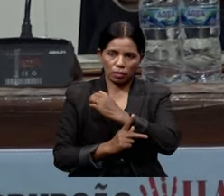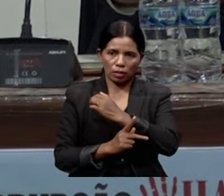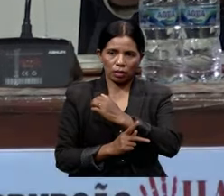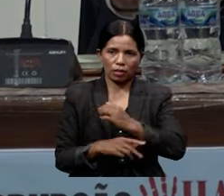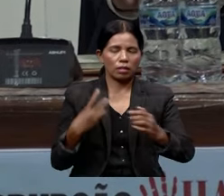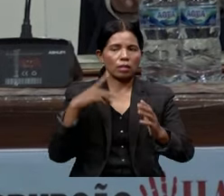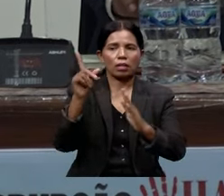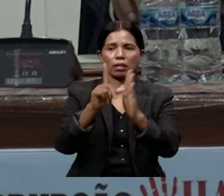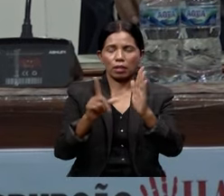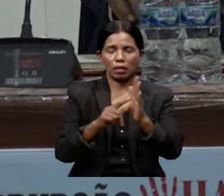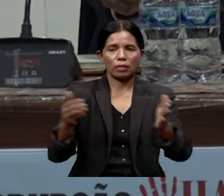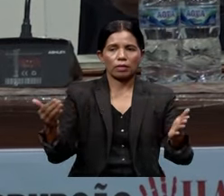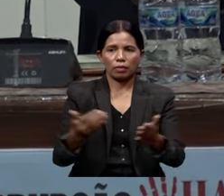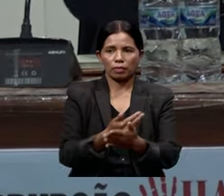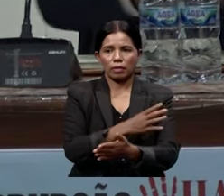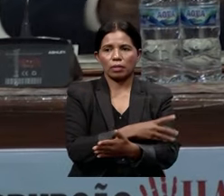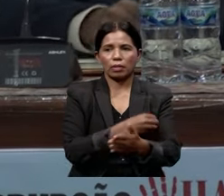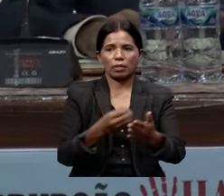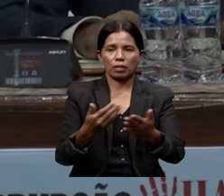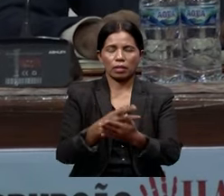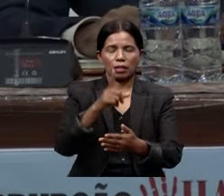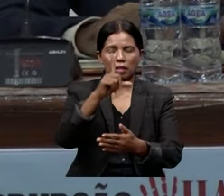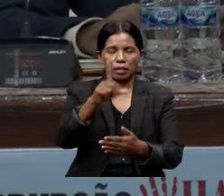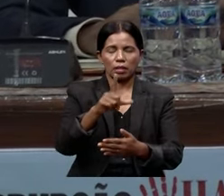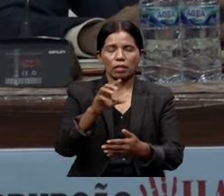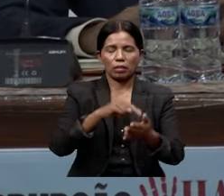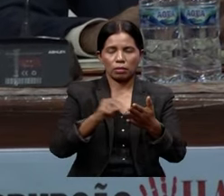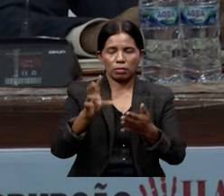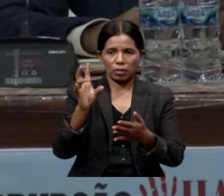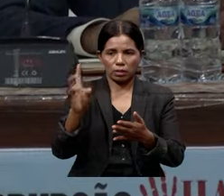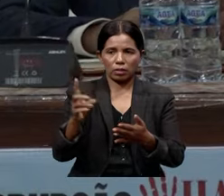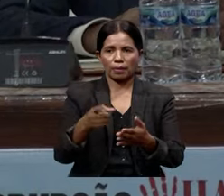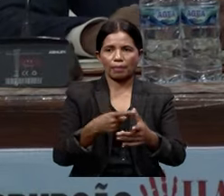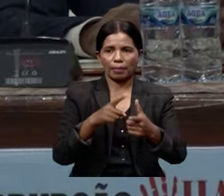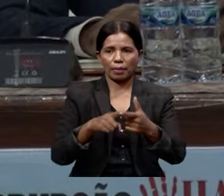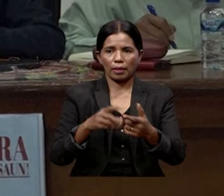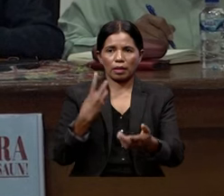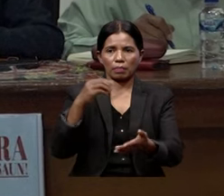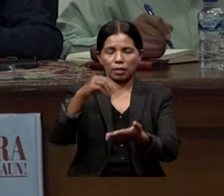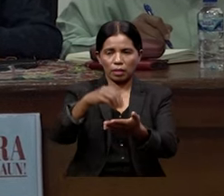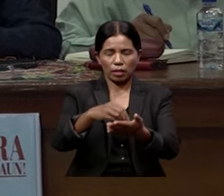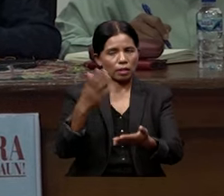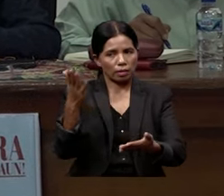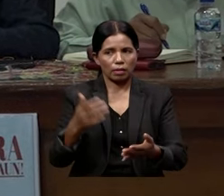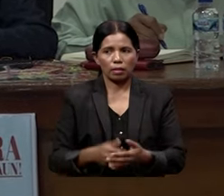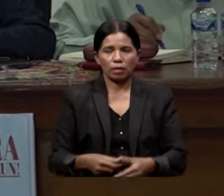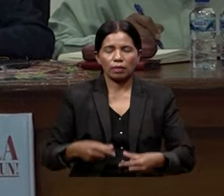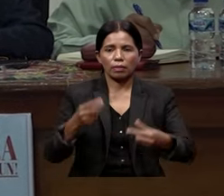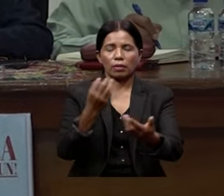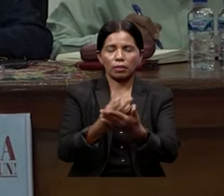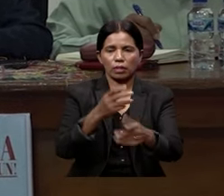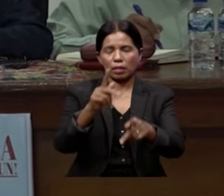tenye lei debe fone, lei MPCC nomor 720 ne, ire betal hele kraikna ne, ko osan